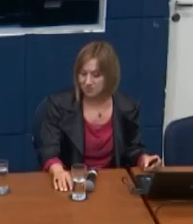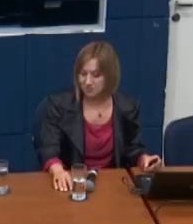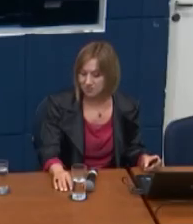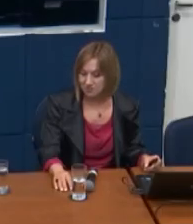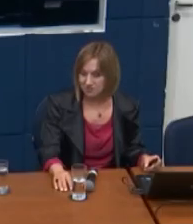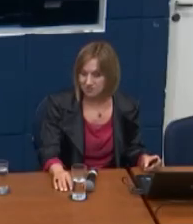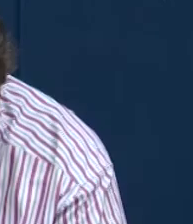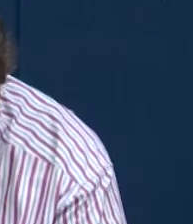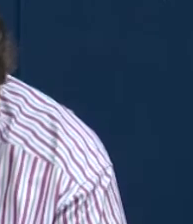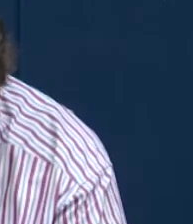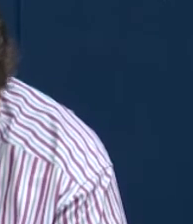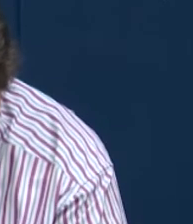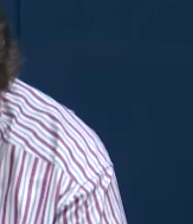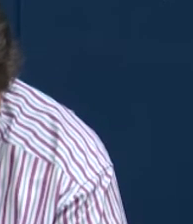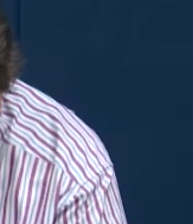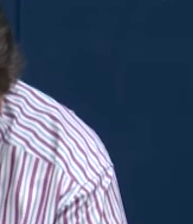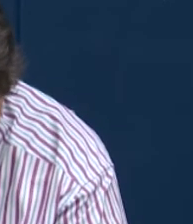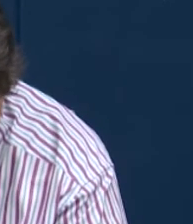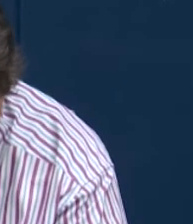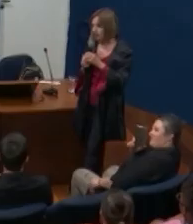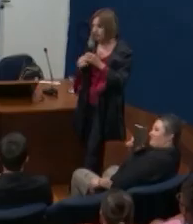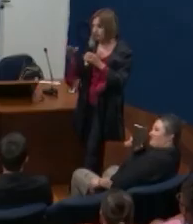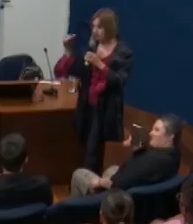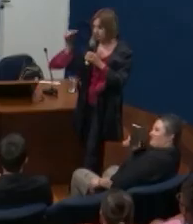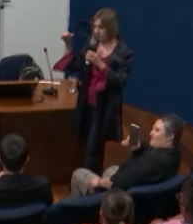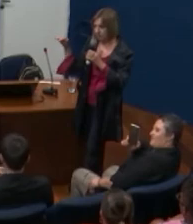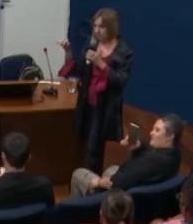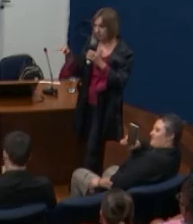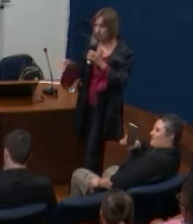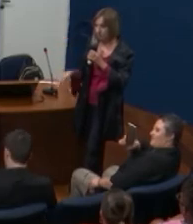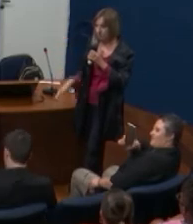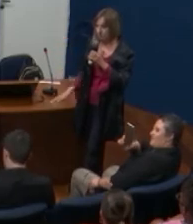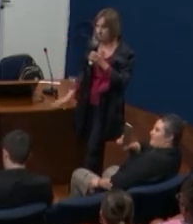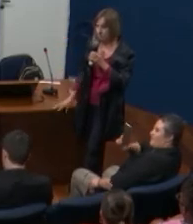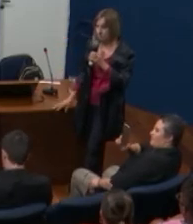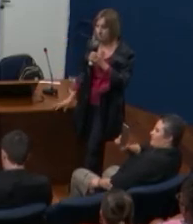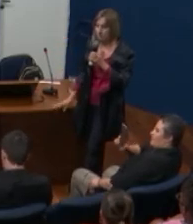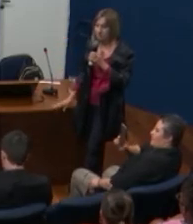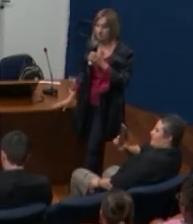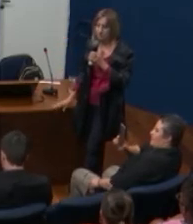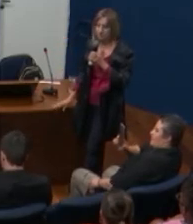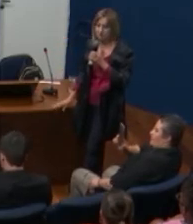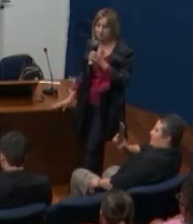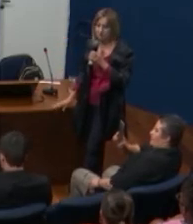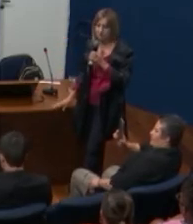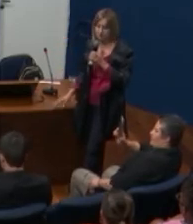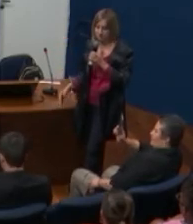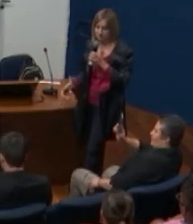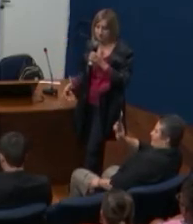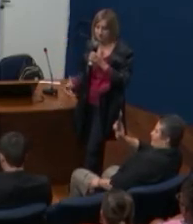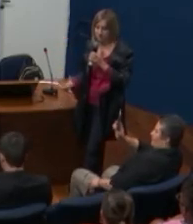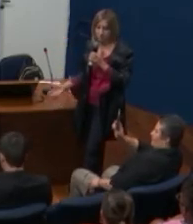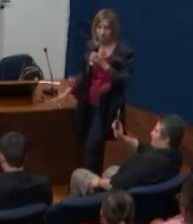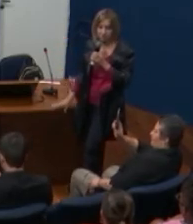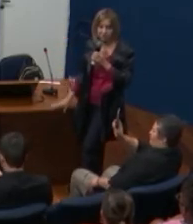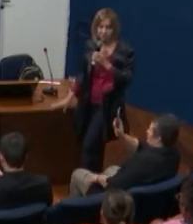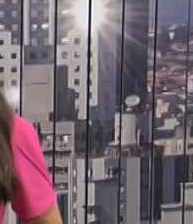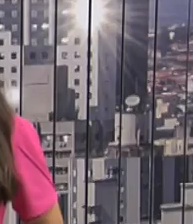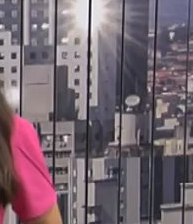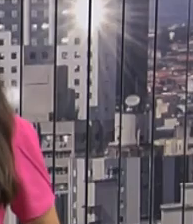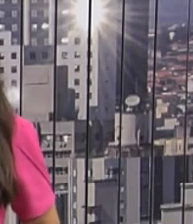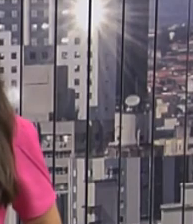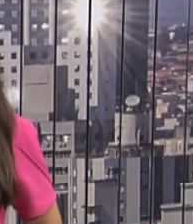nesta terça-feira. O evento aconteceu em comemoração ao Dia da Mulher e teve a presença da psicóloga Maria Alves de Toledo